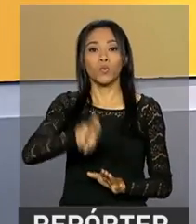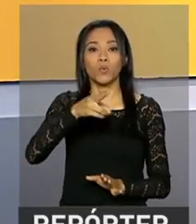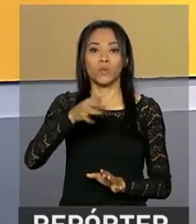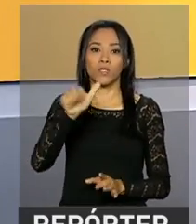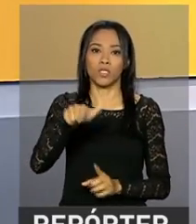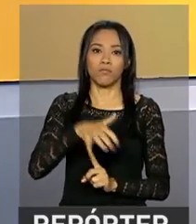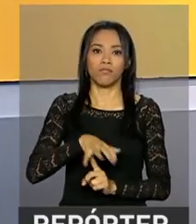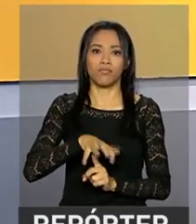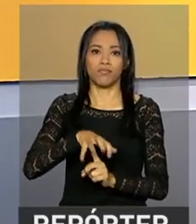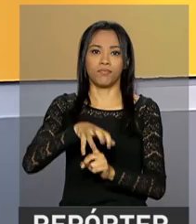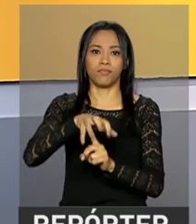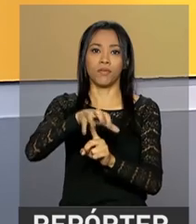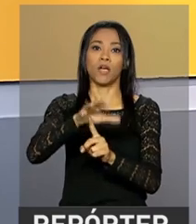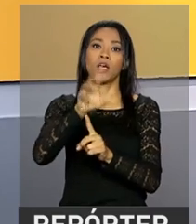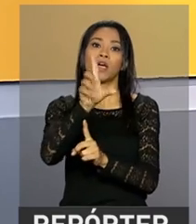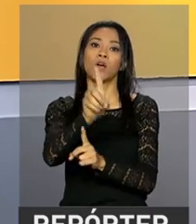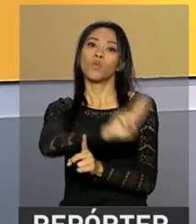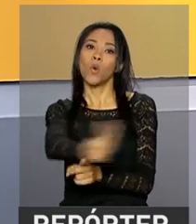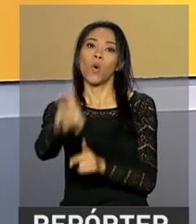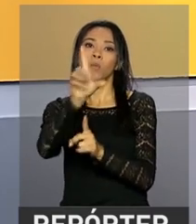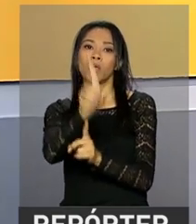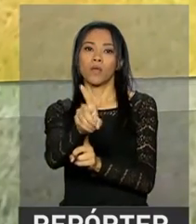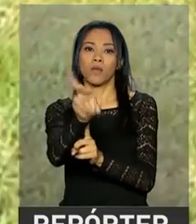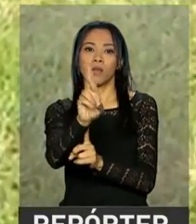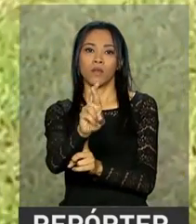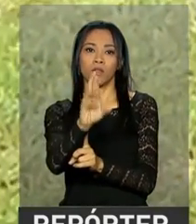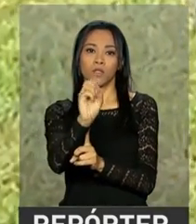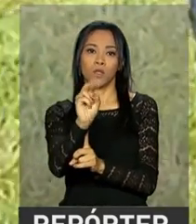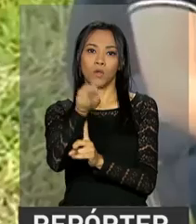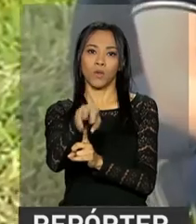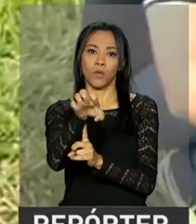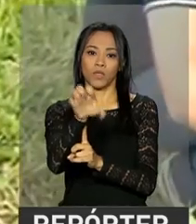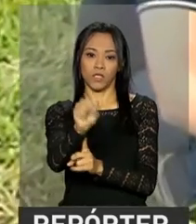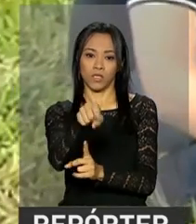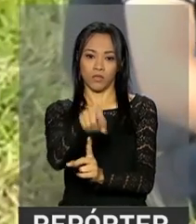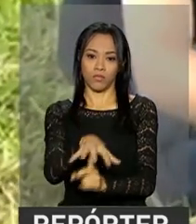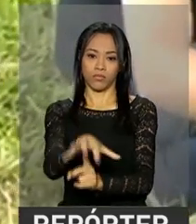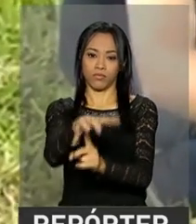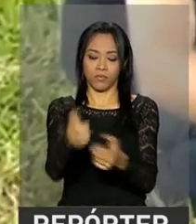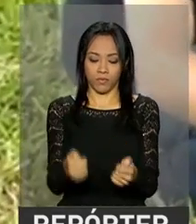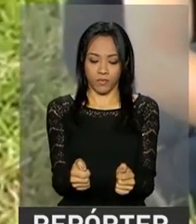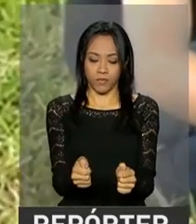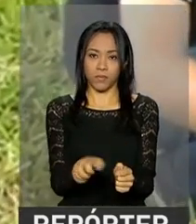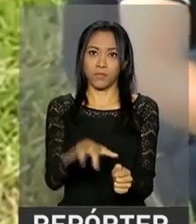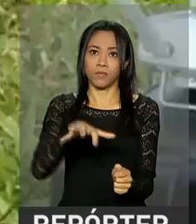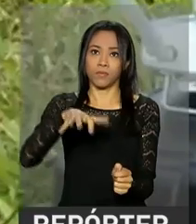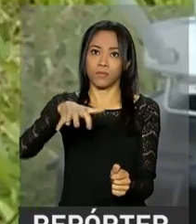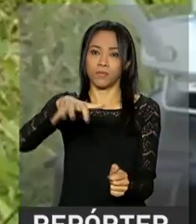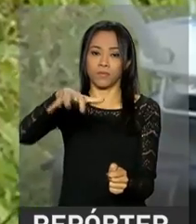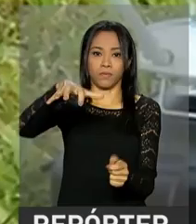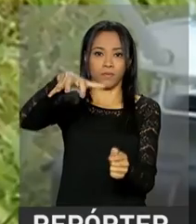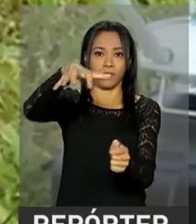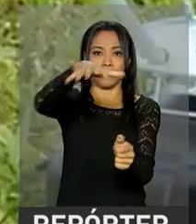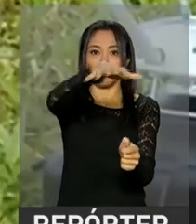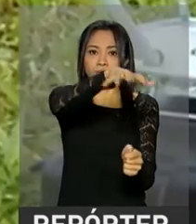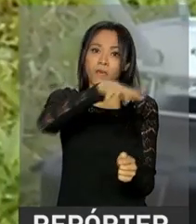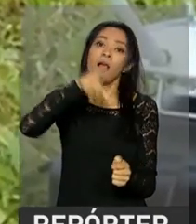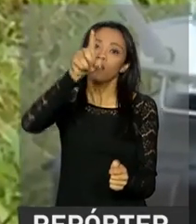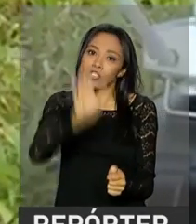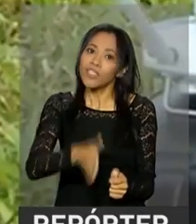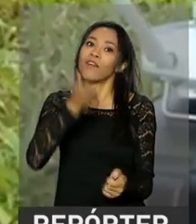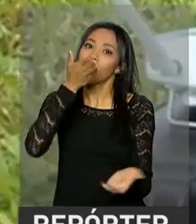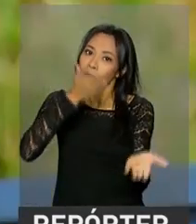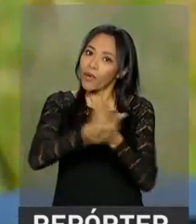conhecidos como drones o regulamento especial foi aprovado nesta terça feira pela agência nacional de aviação